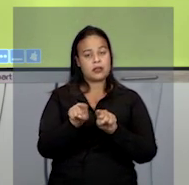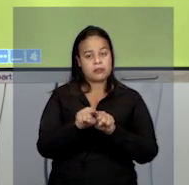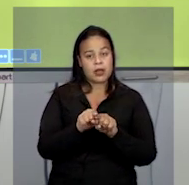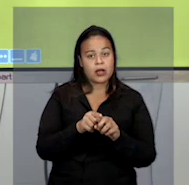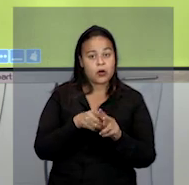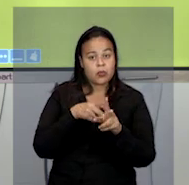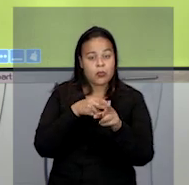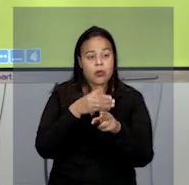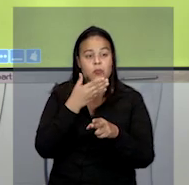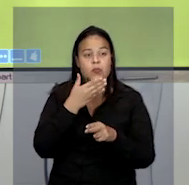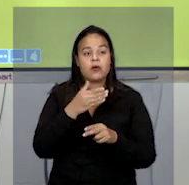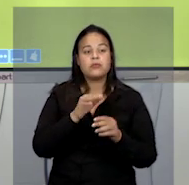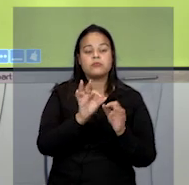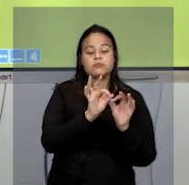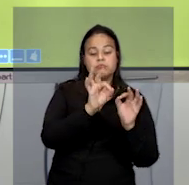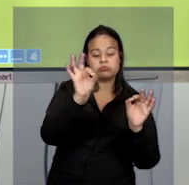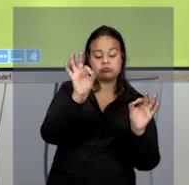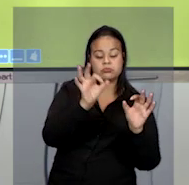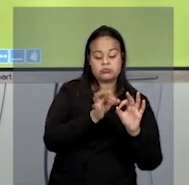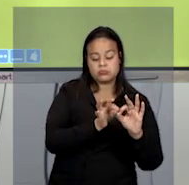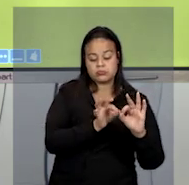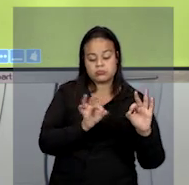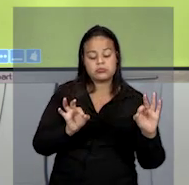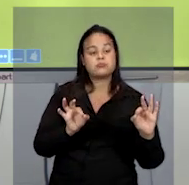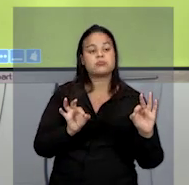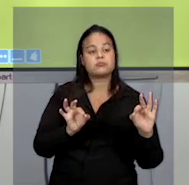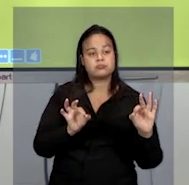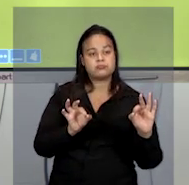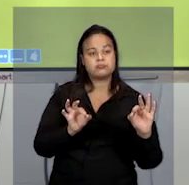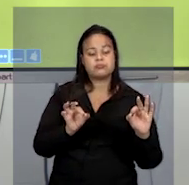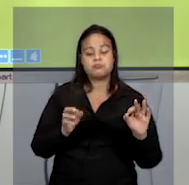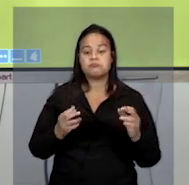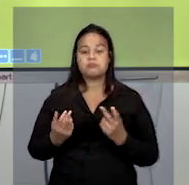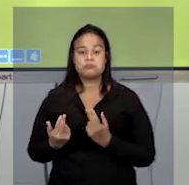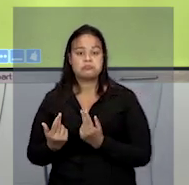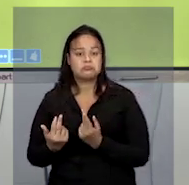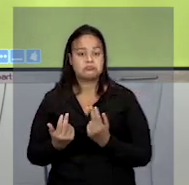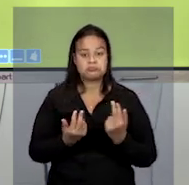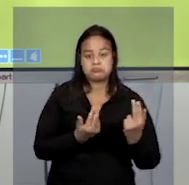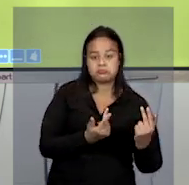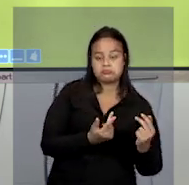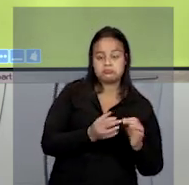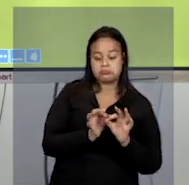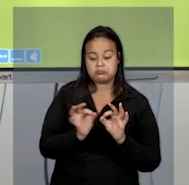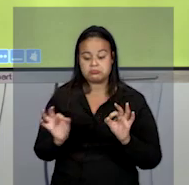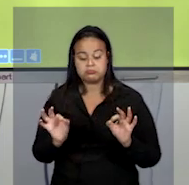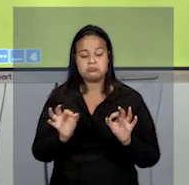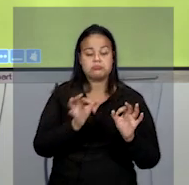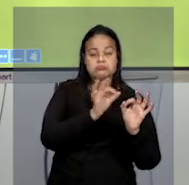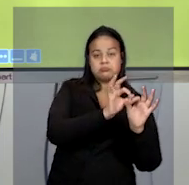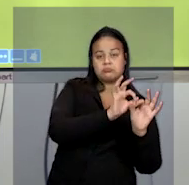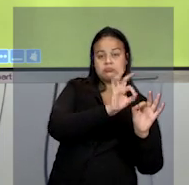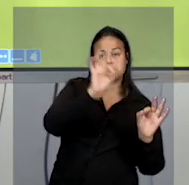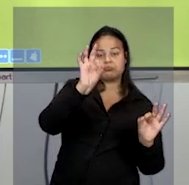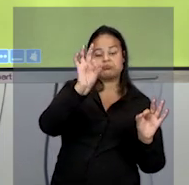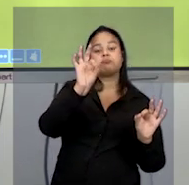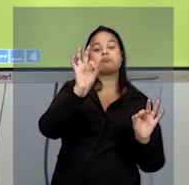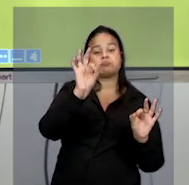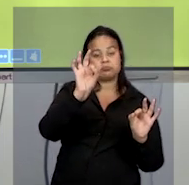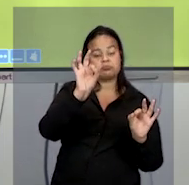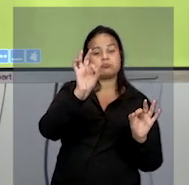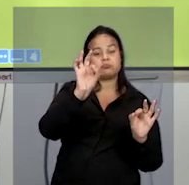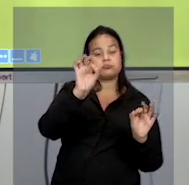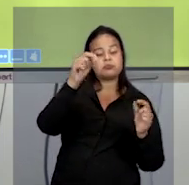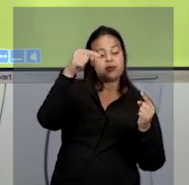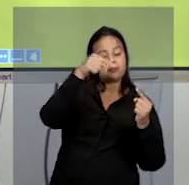essa sobre essa, assim como essa sobre essa, assim como essa